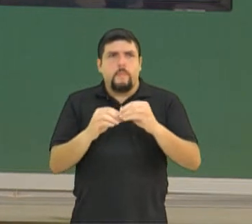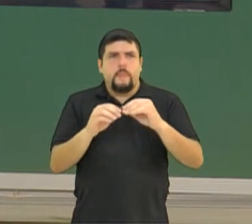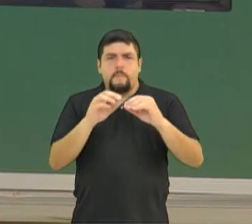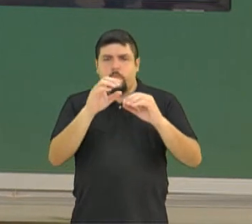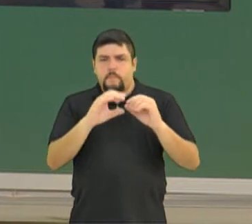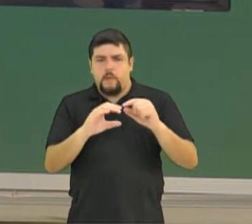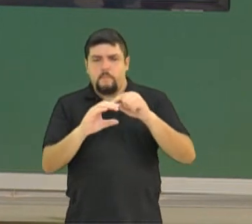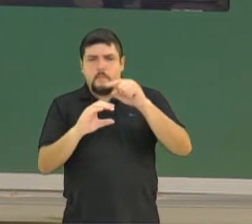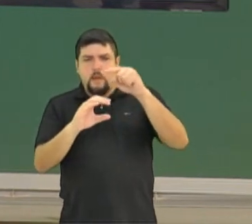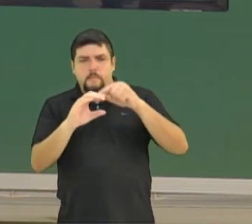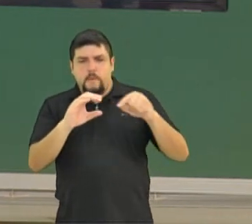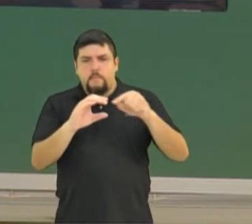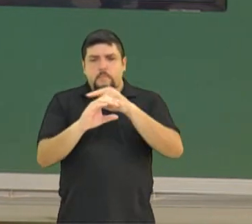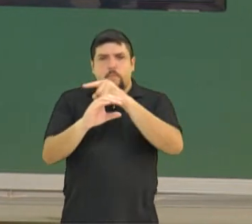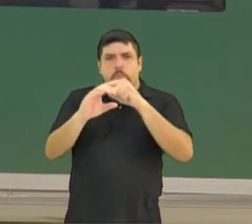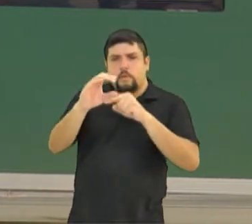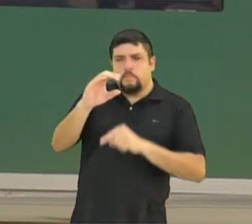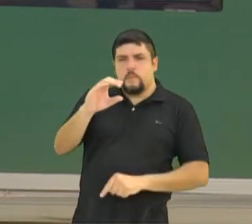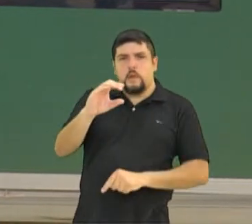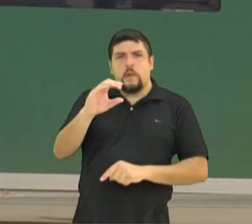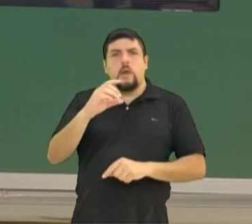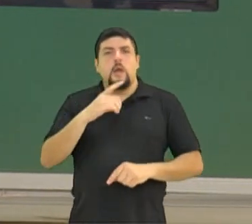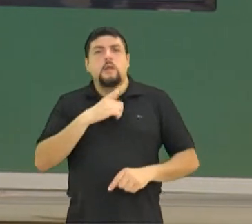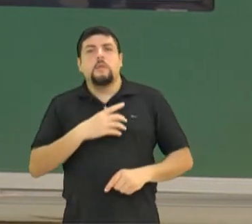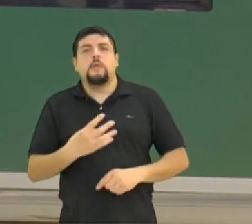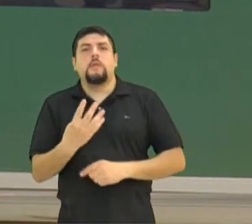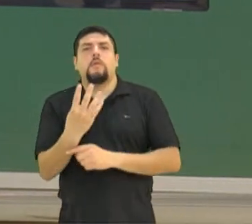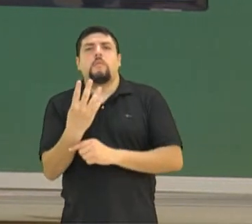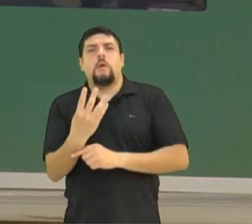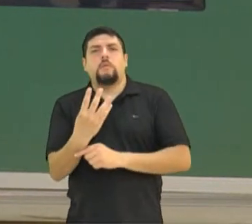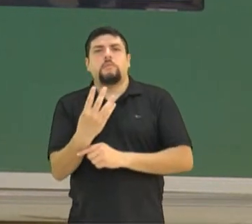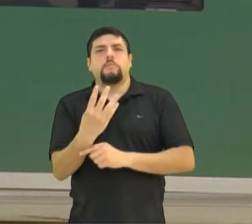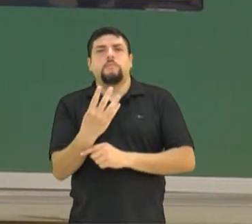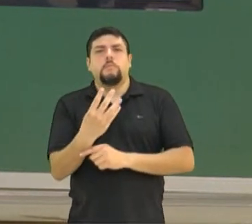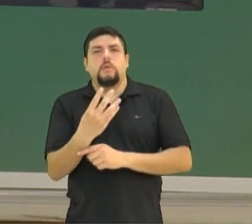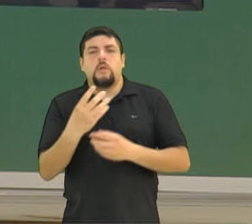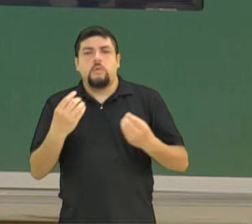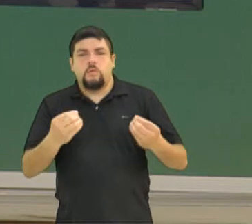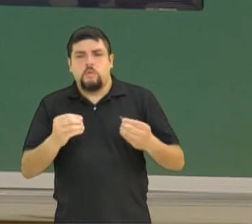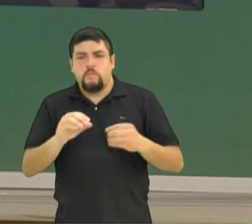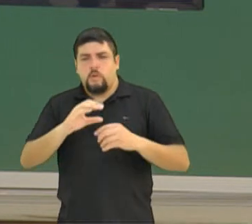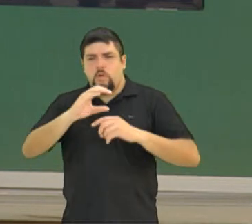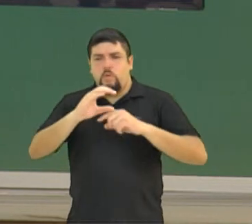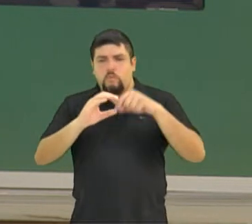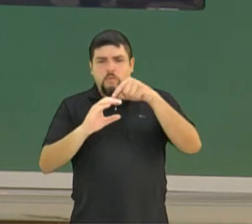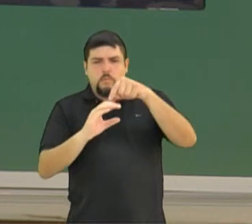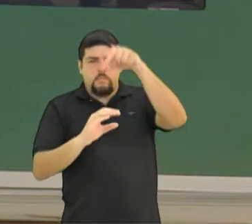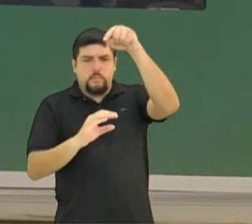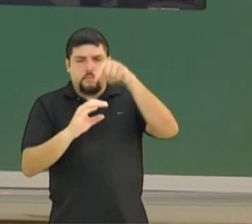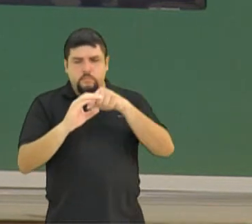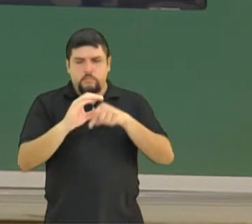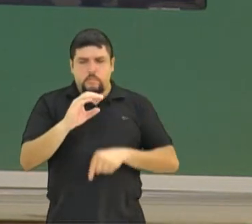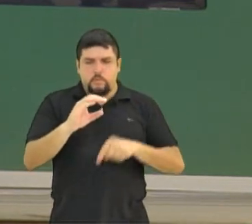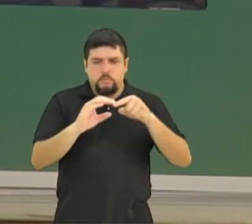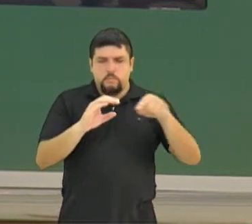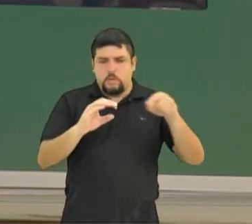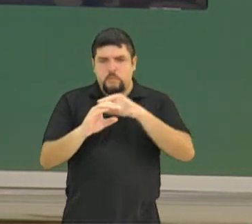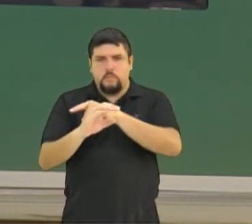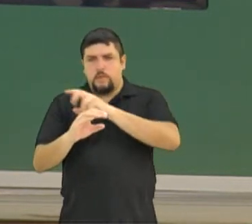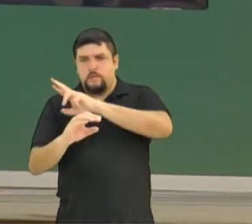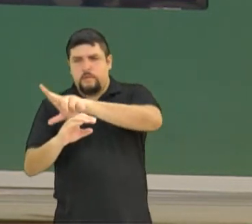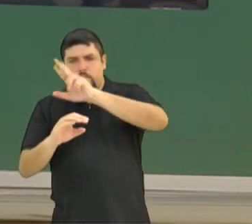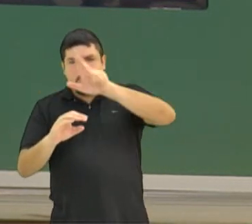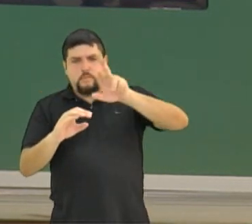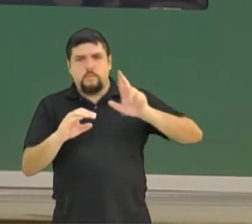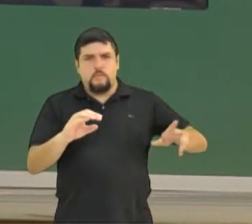que possui, então, os seus 4 ligantes, os seus 4 lados diferentes.